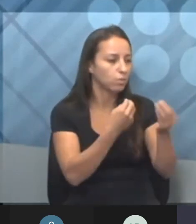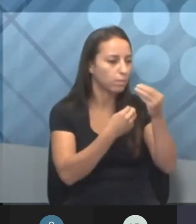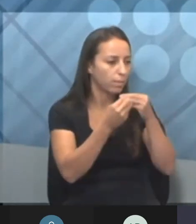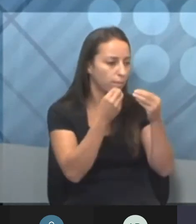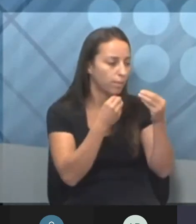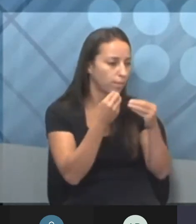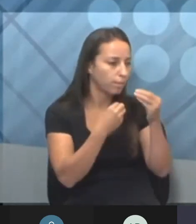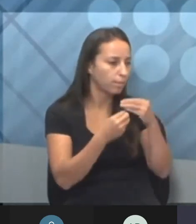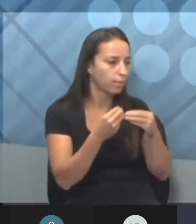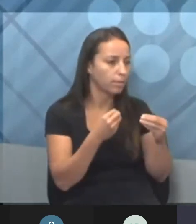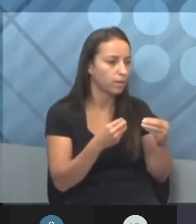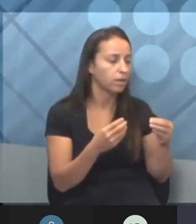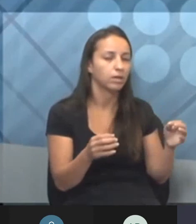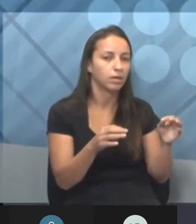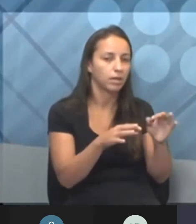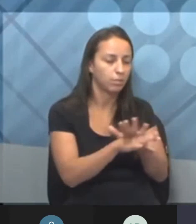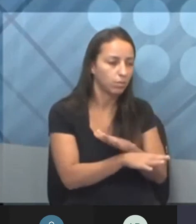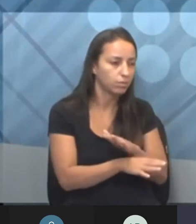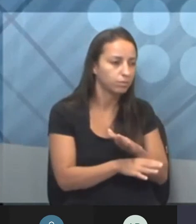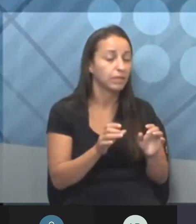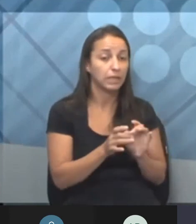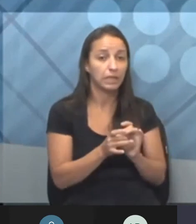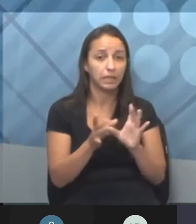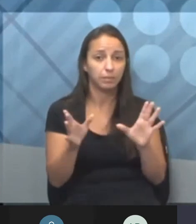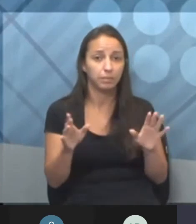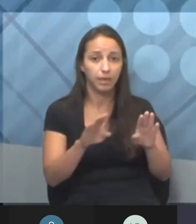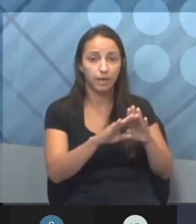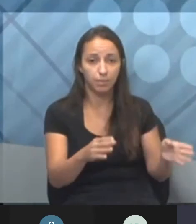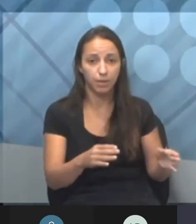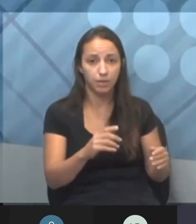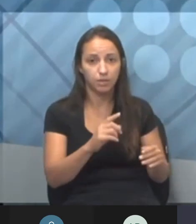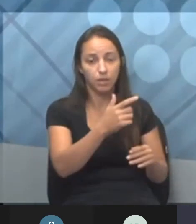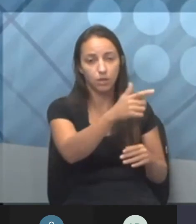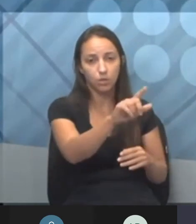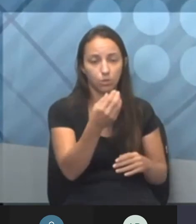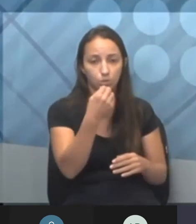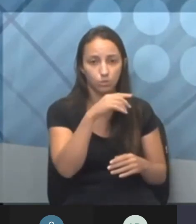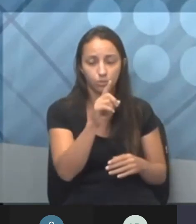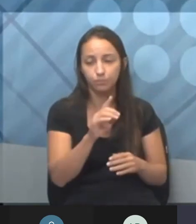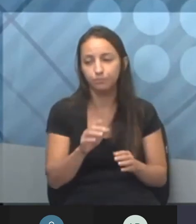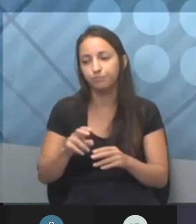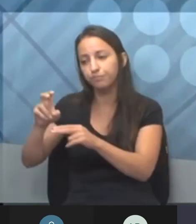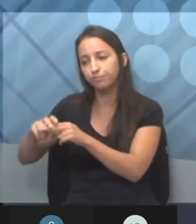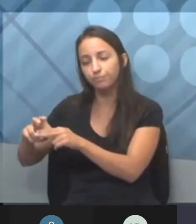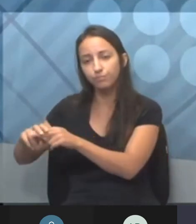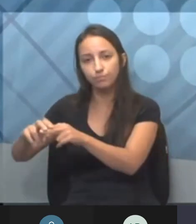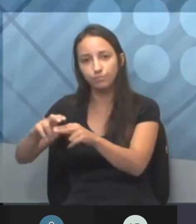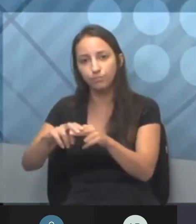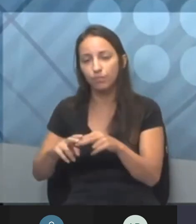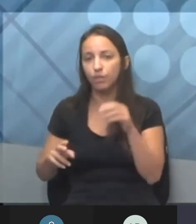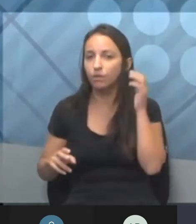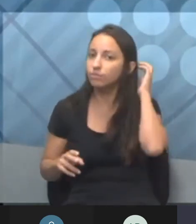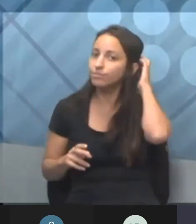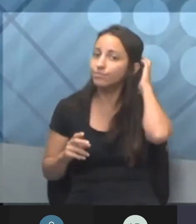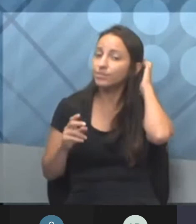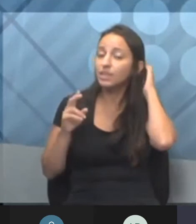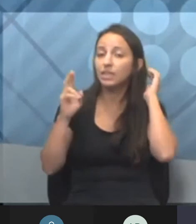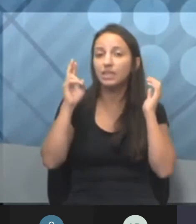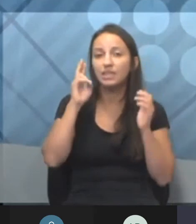ali? Você não vai fazer um refeitório para 300 alunos, mas lembra, nós fizemos um cálculo, né, que tem que ser pelo